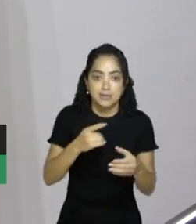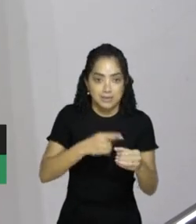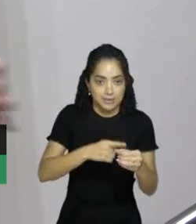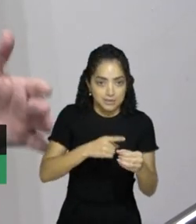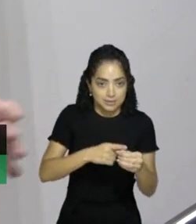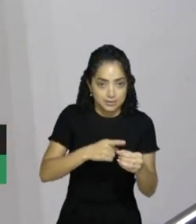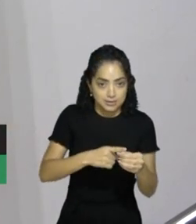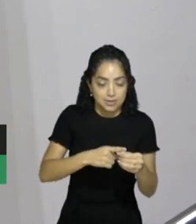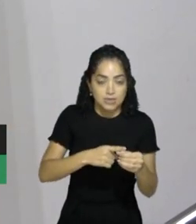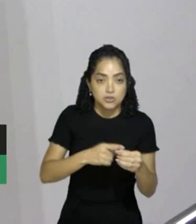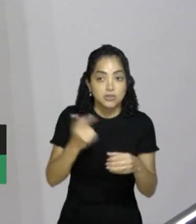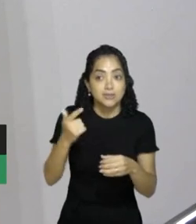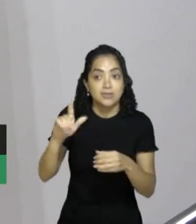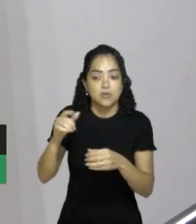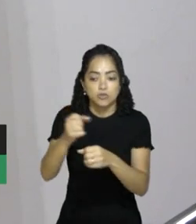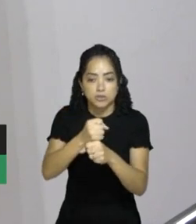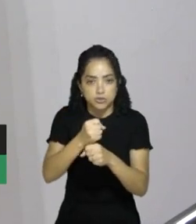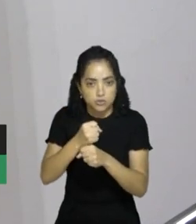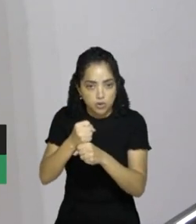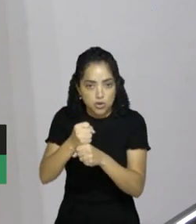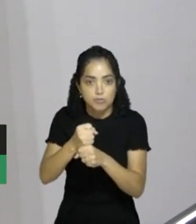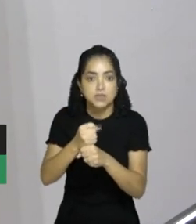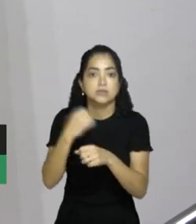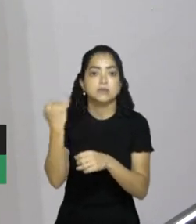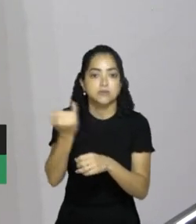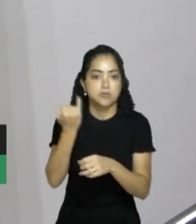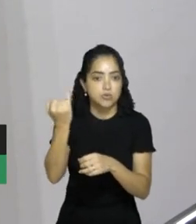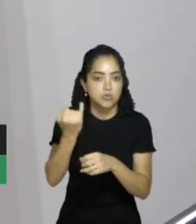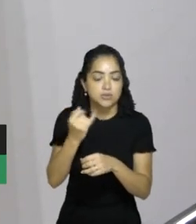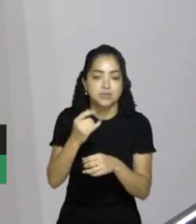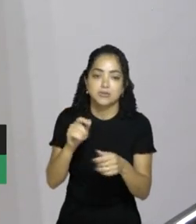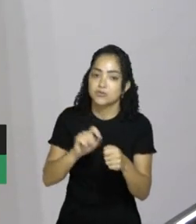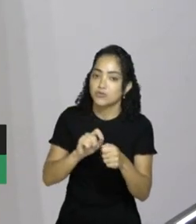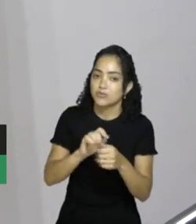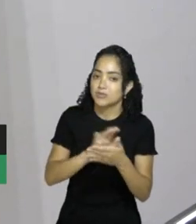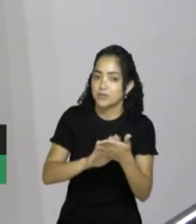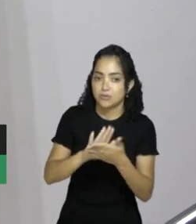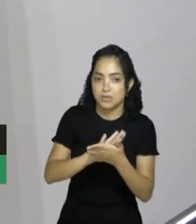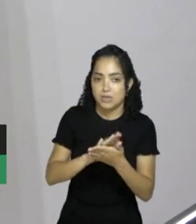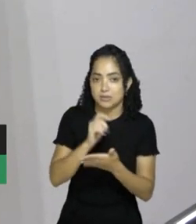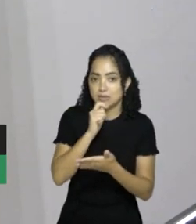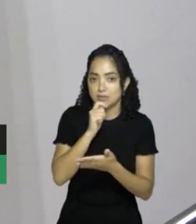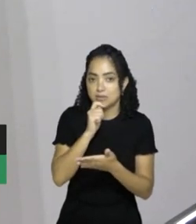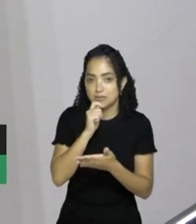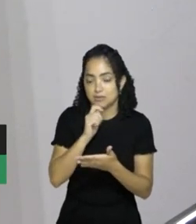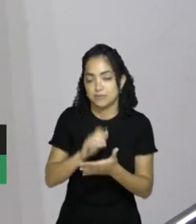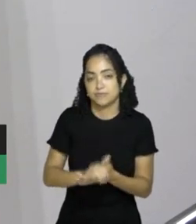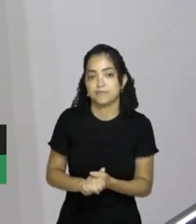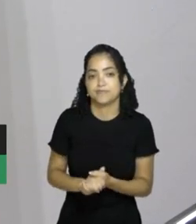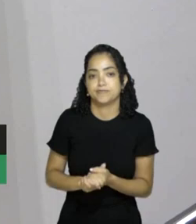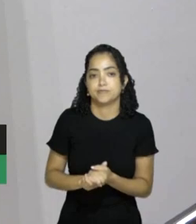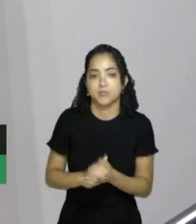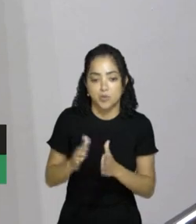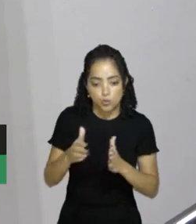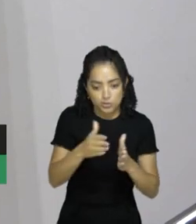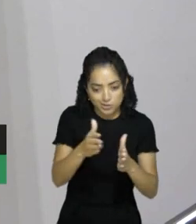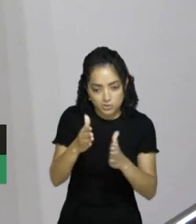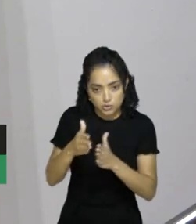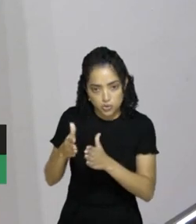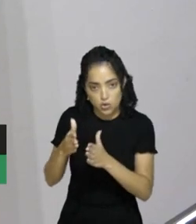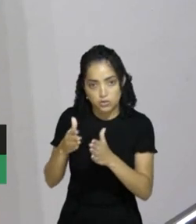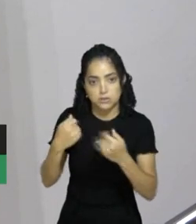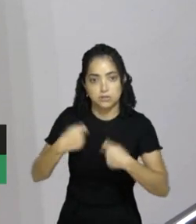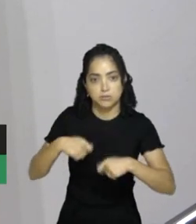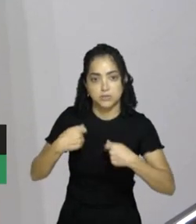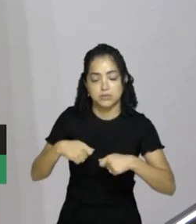Canelinha e as outras obras que são importantes não realizaram como Trevos alemão outras rotas que precisa também e tem